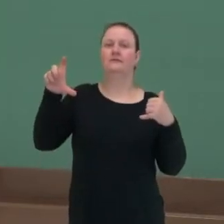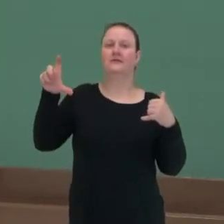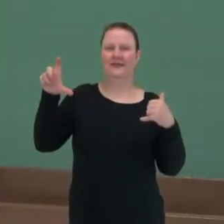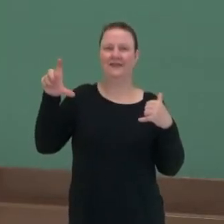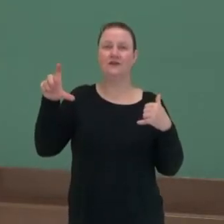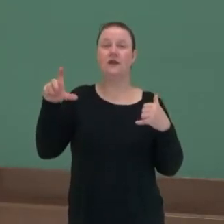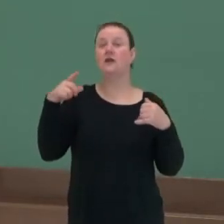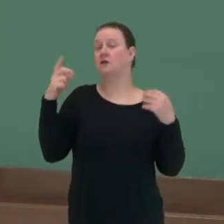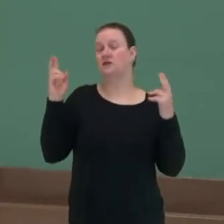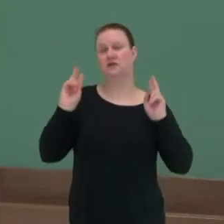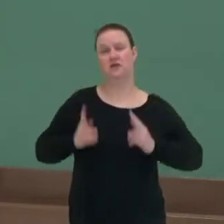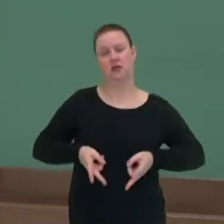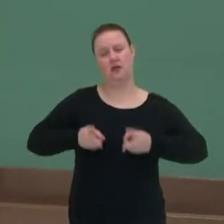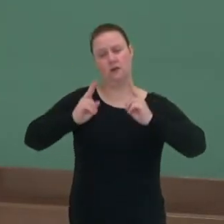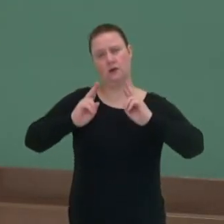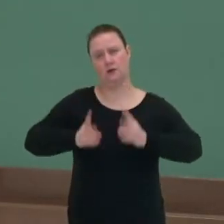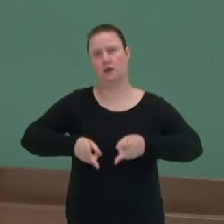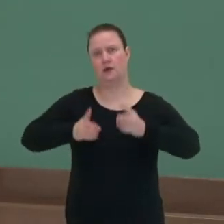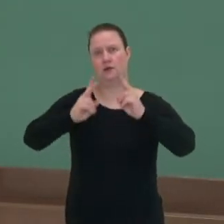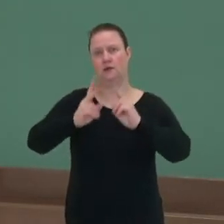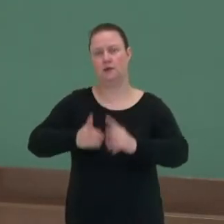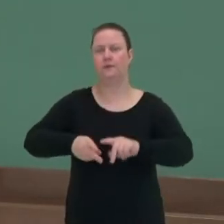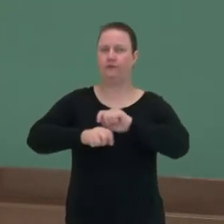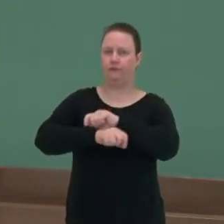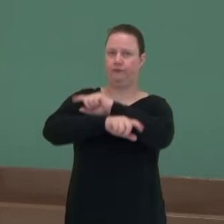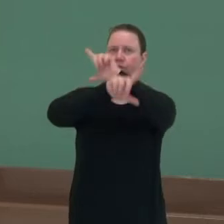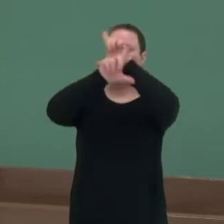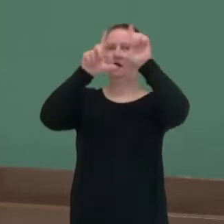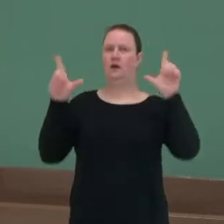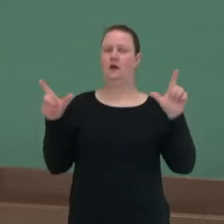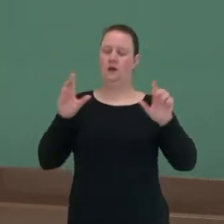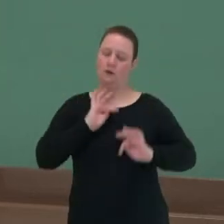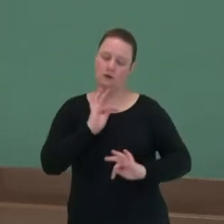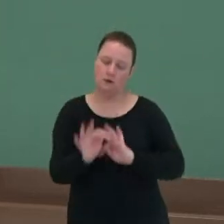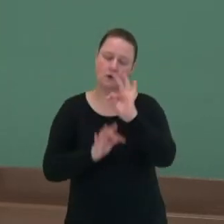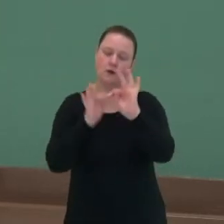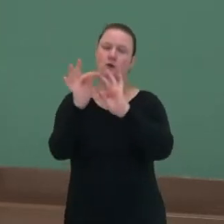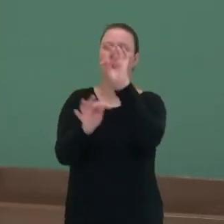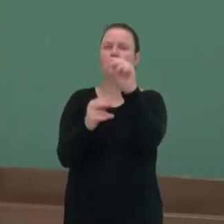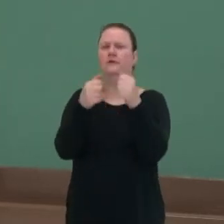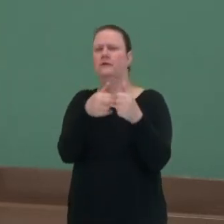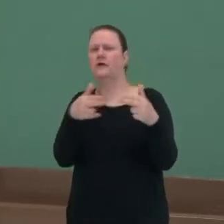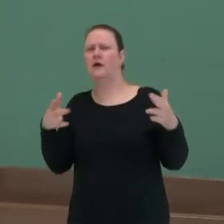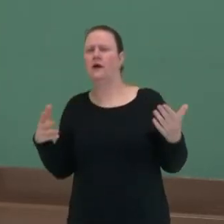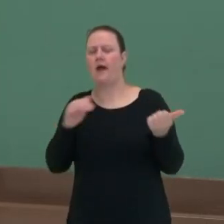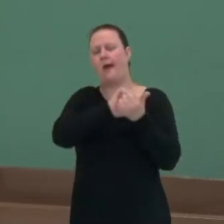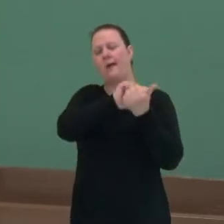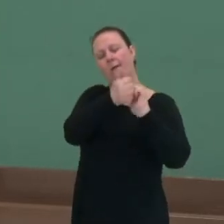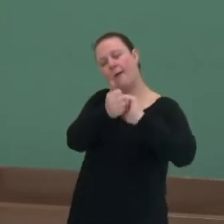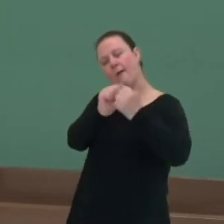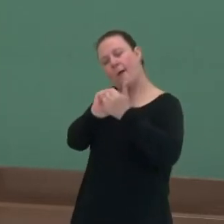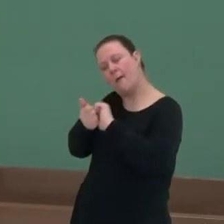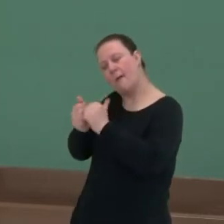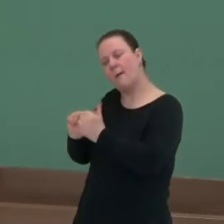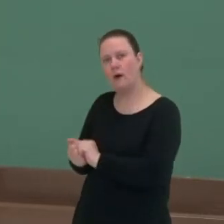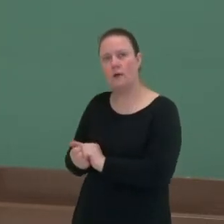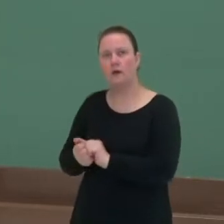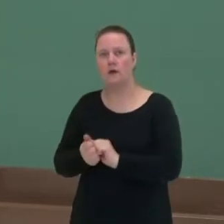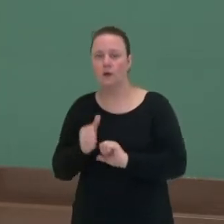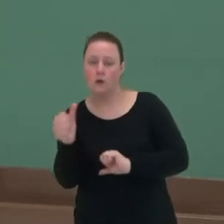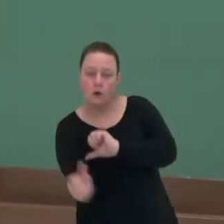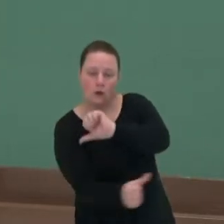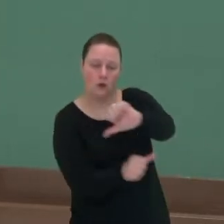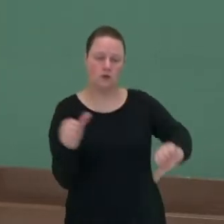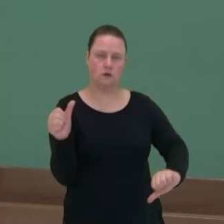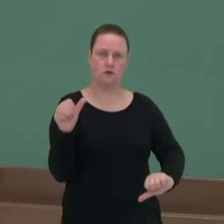que não acaba mudando. Claro que nós temos a tecnologia que vai se atualizando e nós já temos celulares,